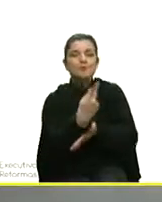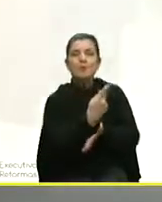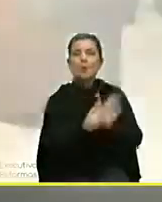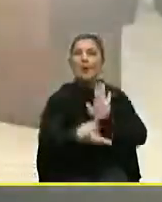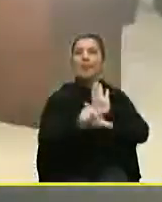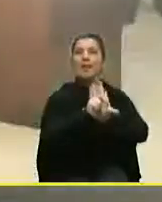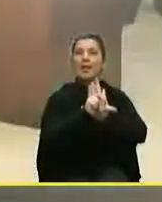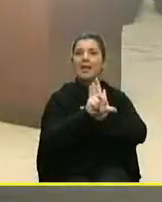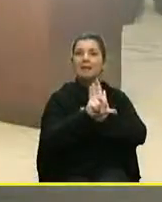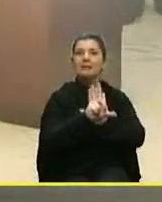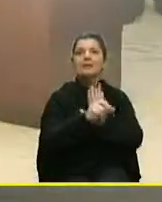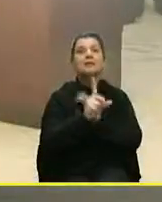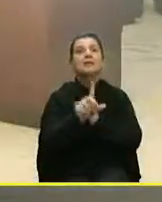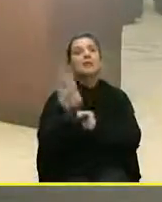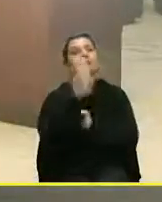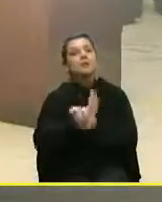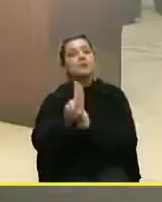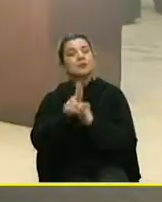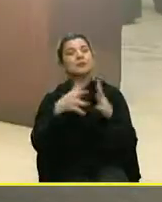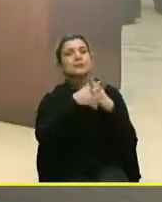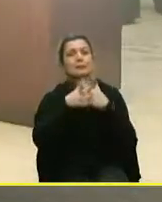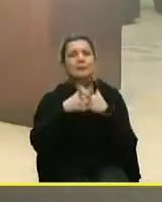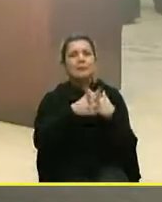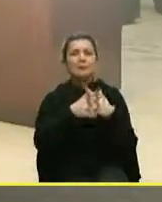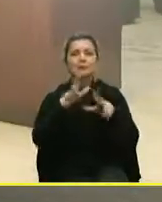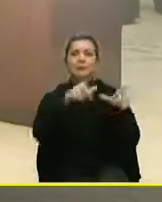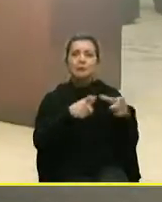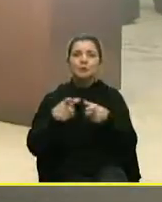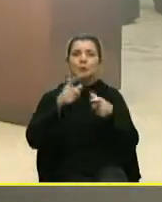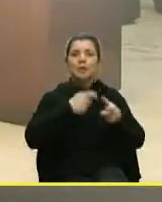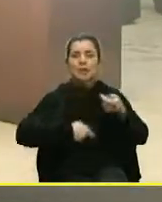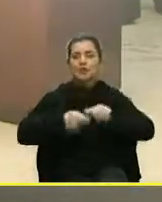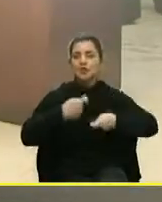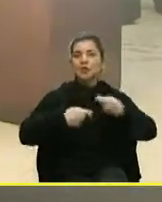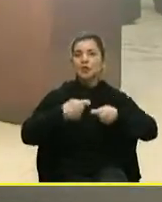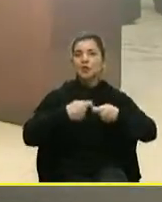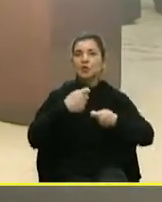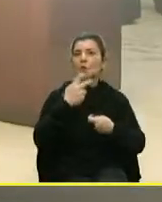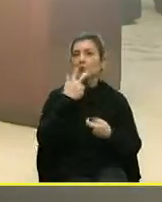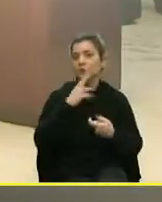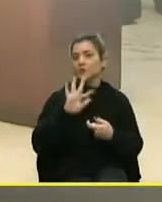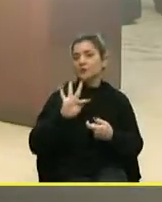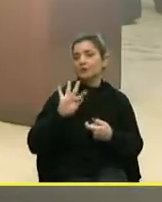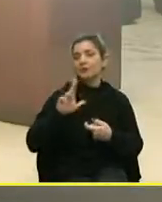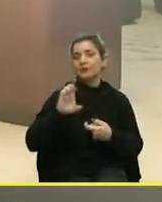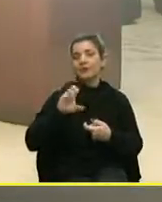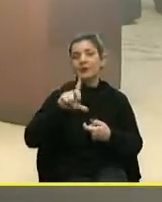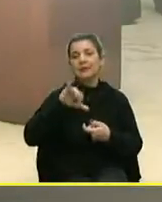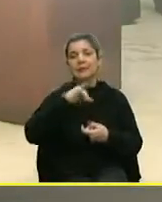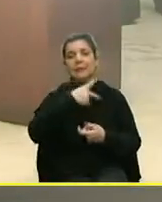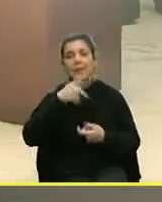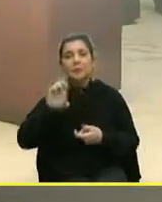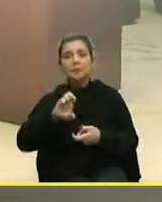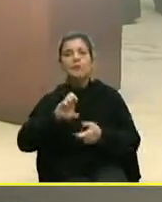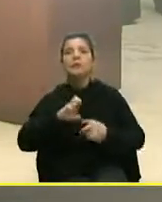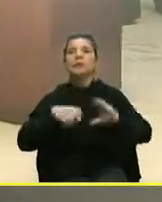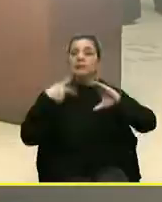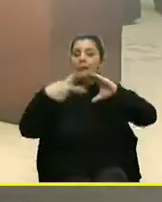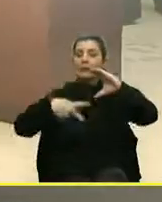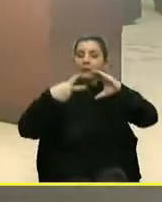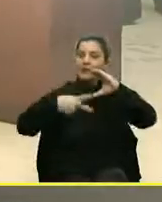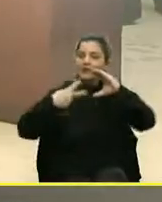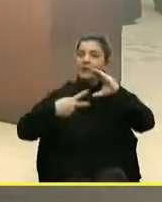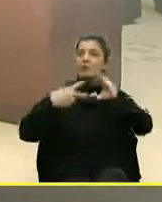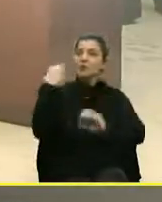legislações que estão em desuso e que atrapalham ambiente de negócios Como é o trabalho do vereador Felipe camozzato ali na Câmara de Vereadores de Porto Alegre